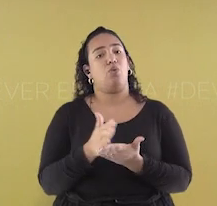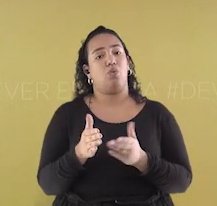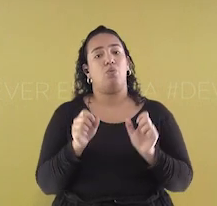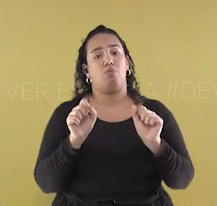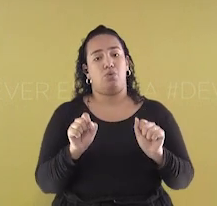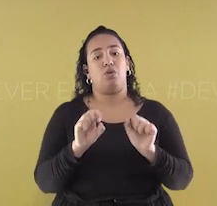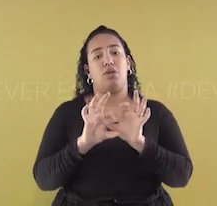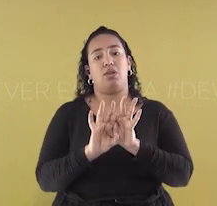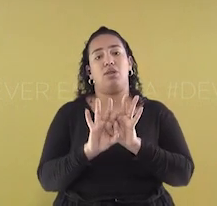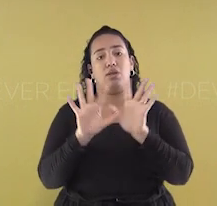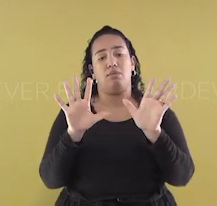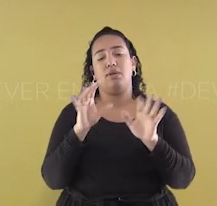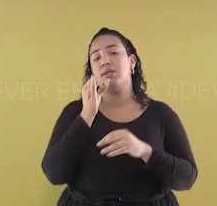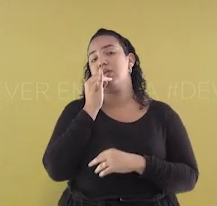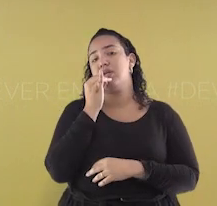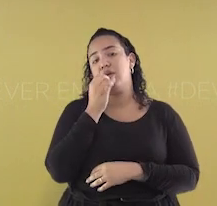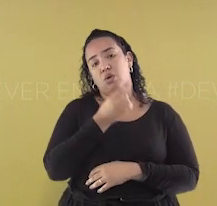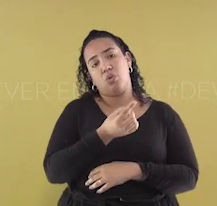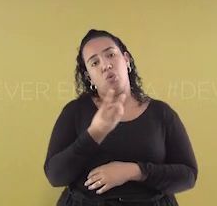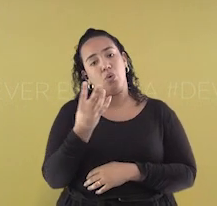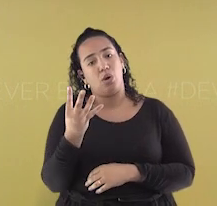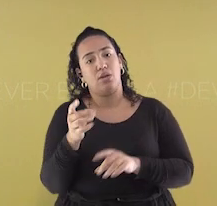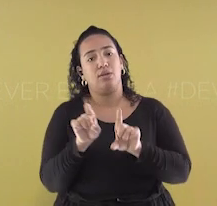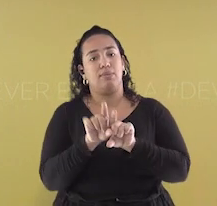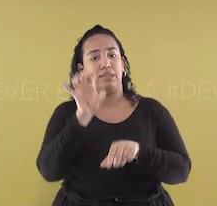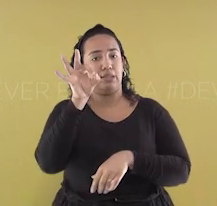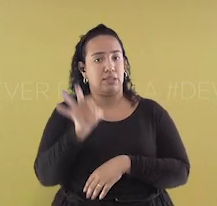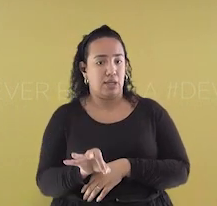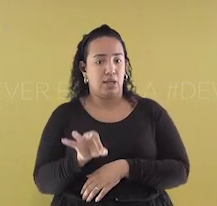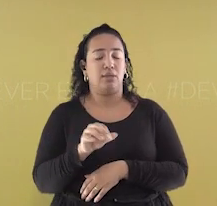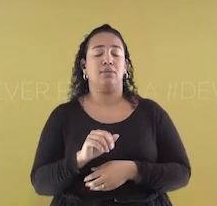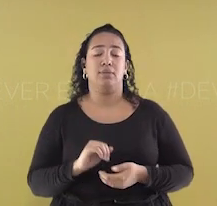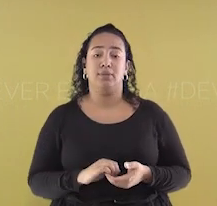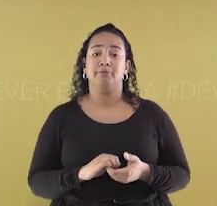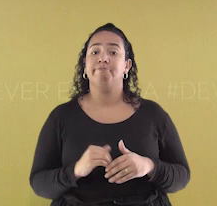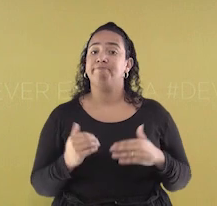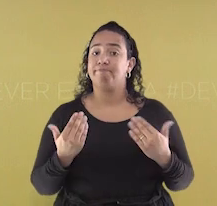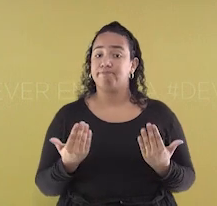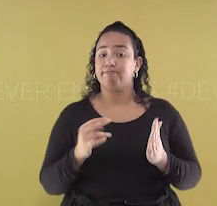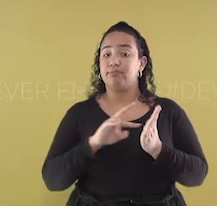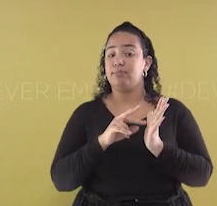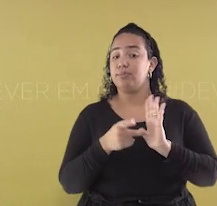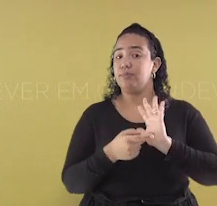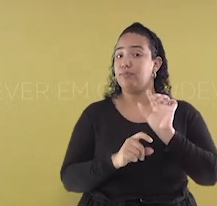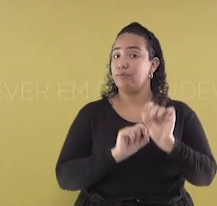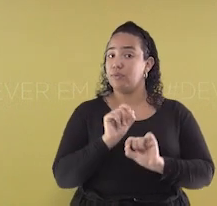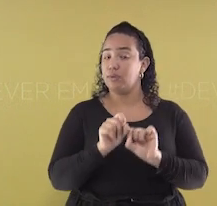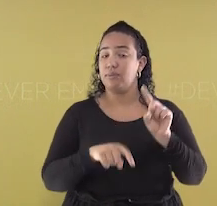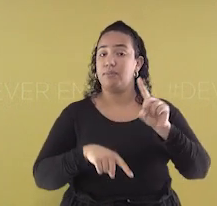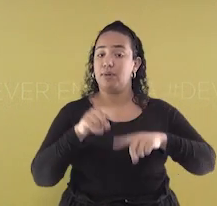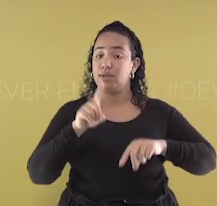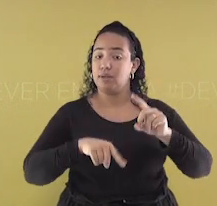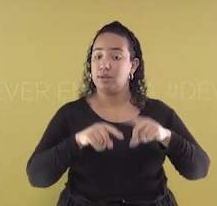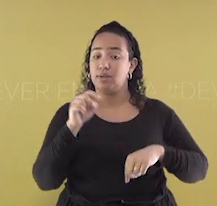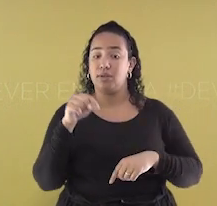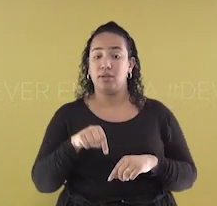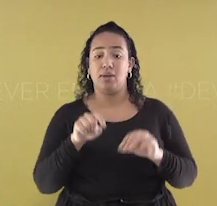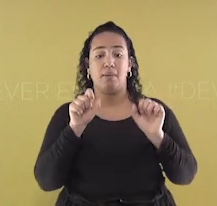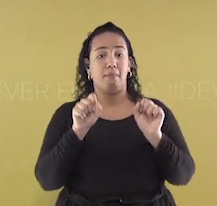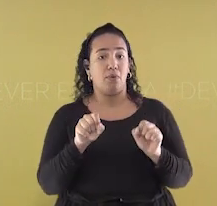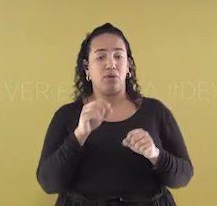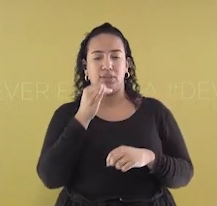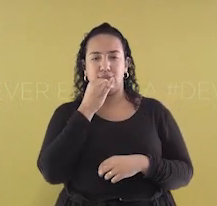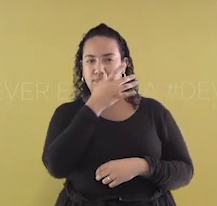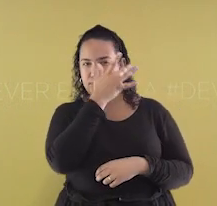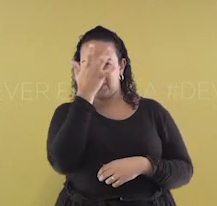até liberados, com as quantidades que podem ser usadas também. Então, quer dizer que esses produtos podem